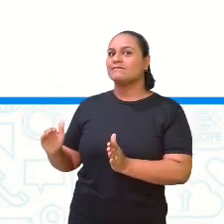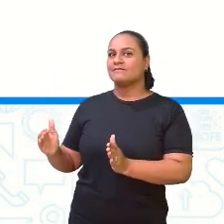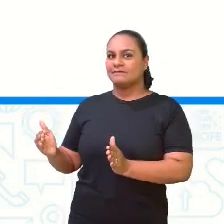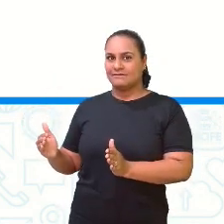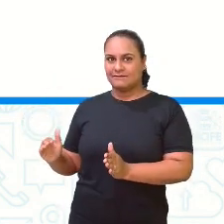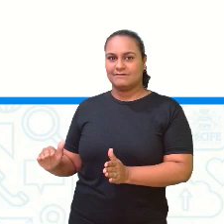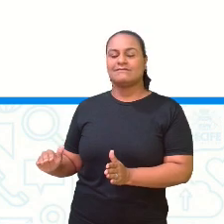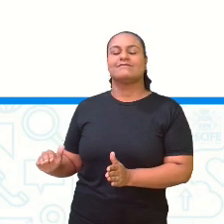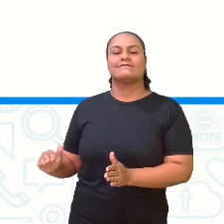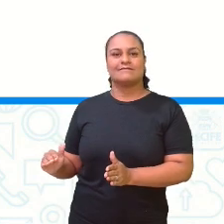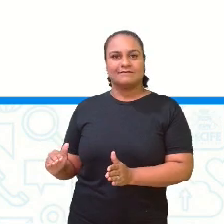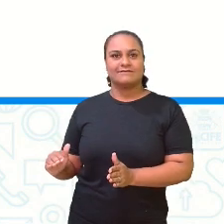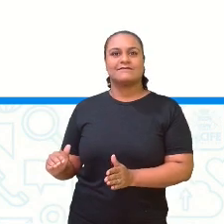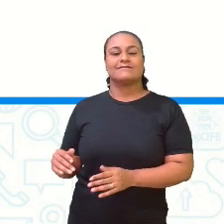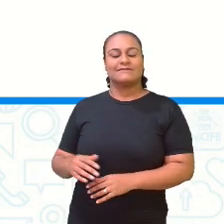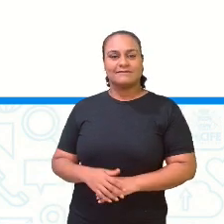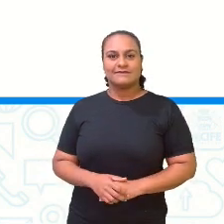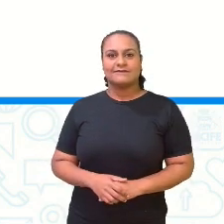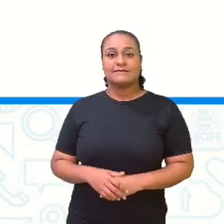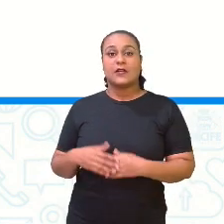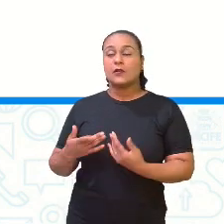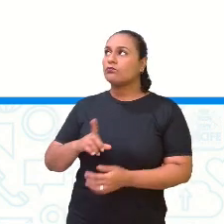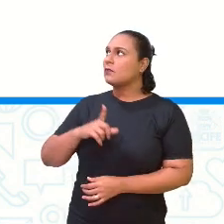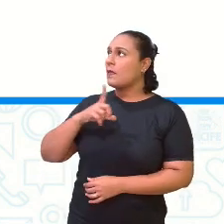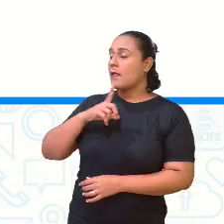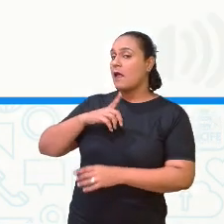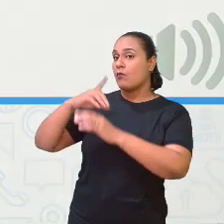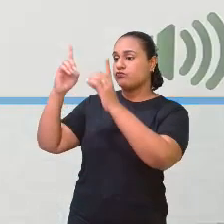das divindades, dos deuses deles, eles